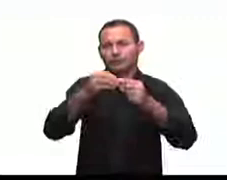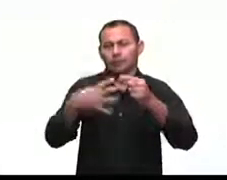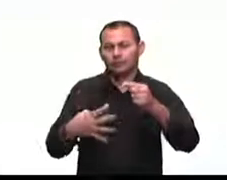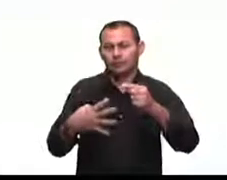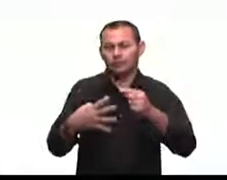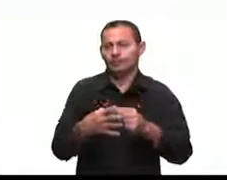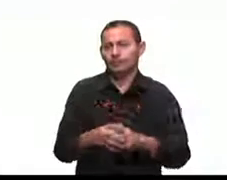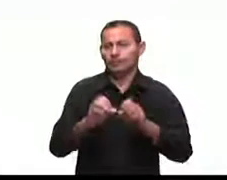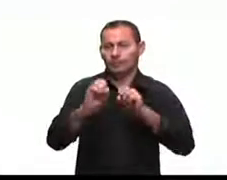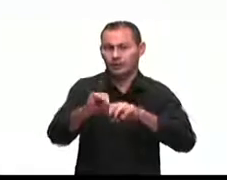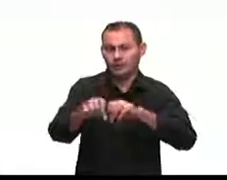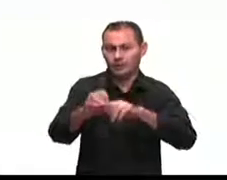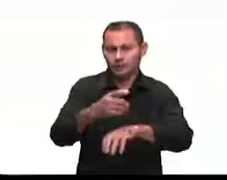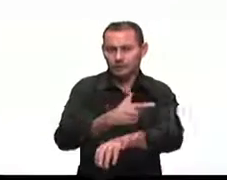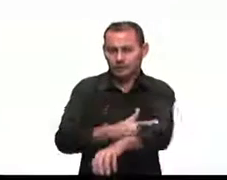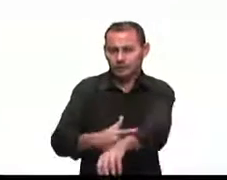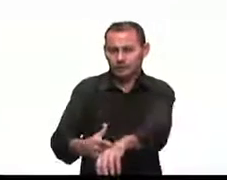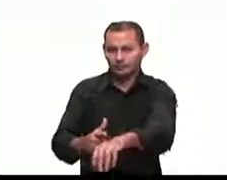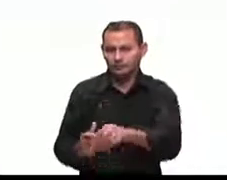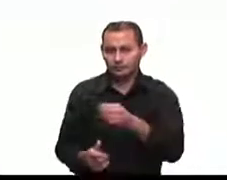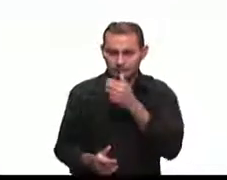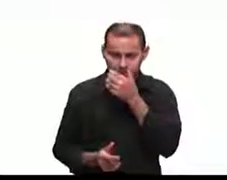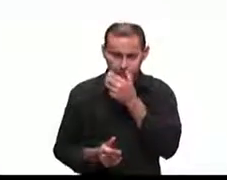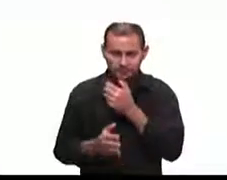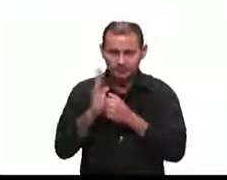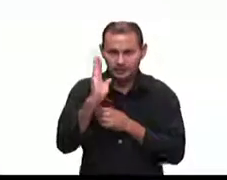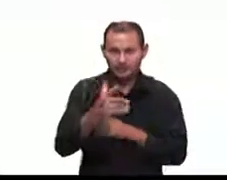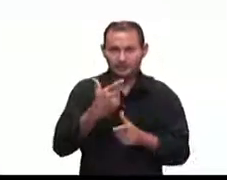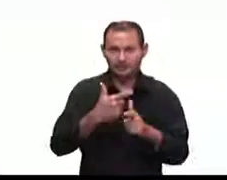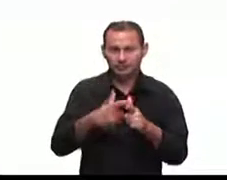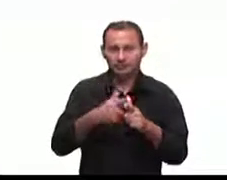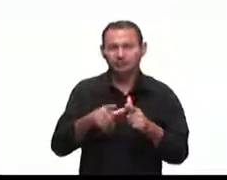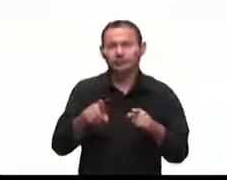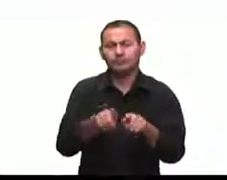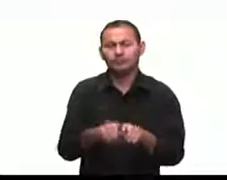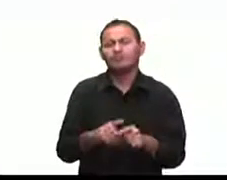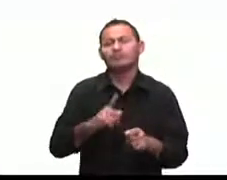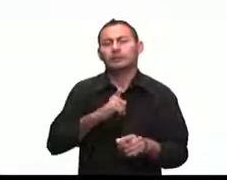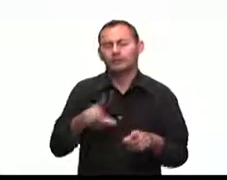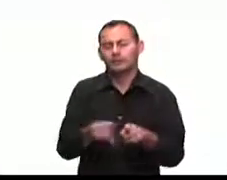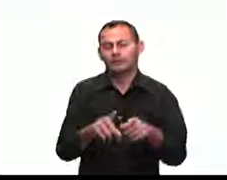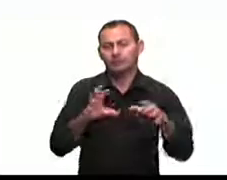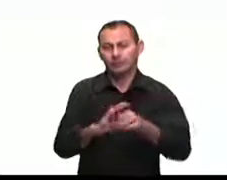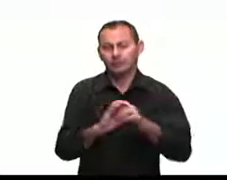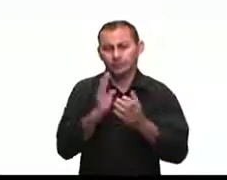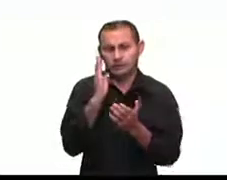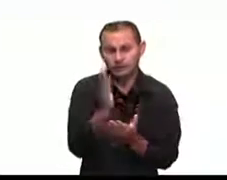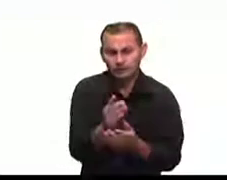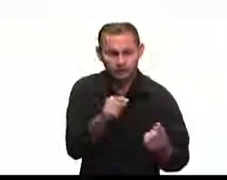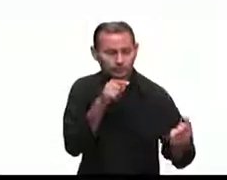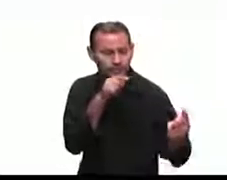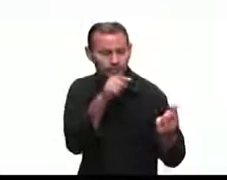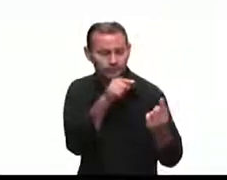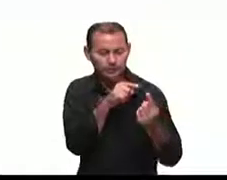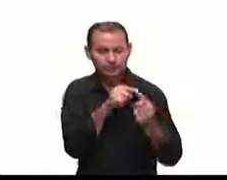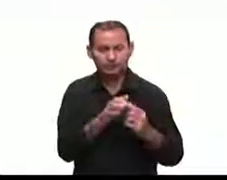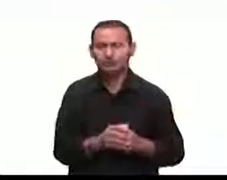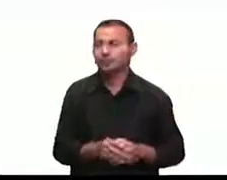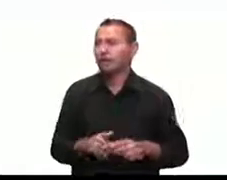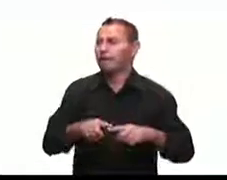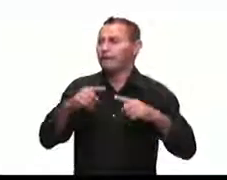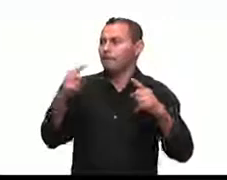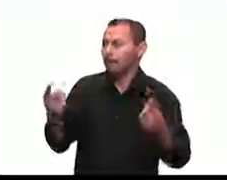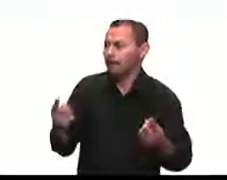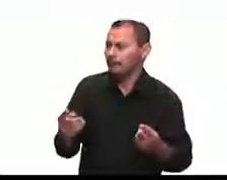software educacional. Já a problemática, ela tem relação direta com o objetivo,